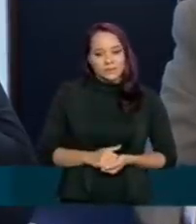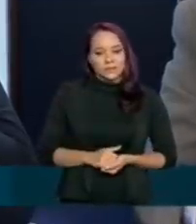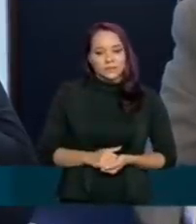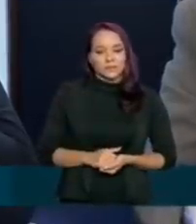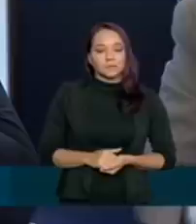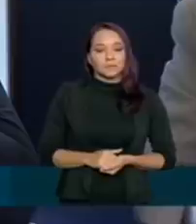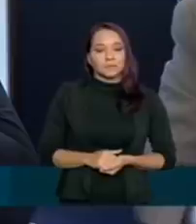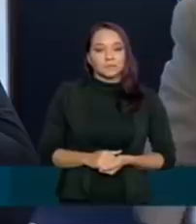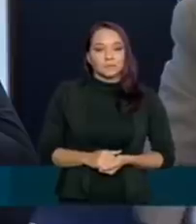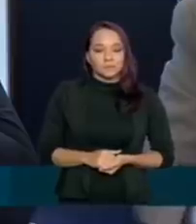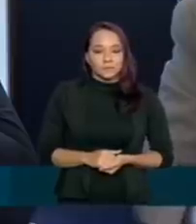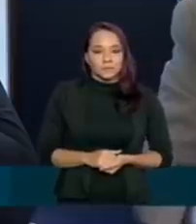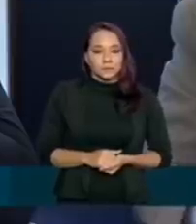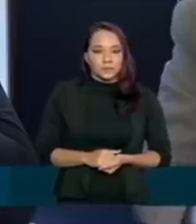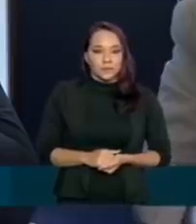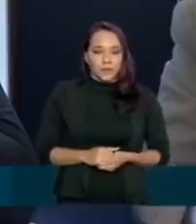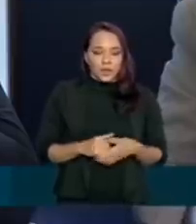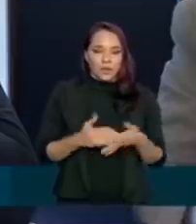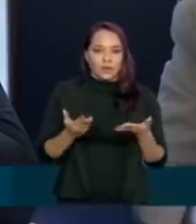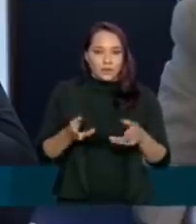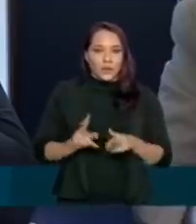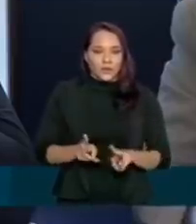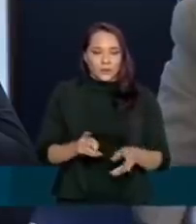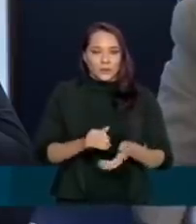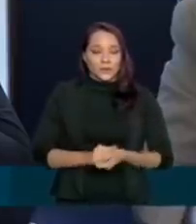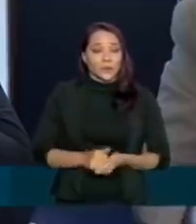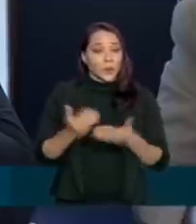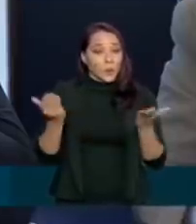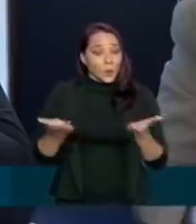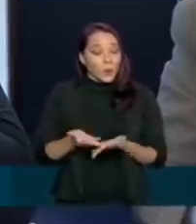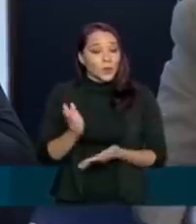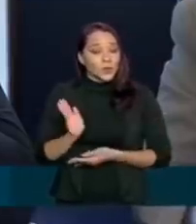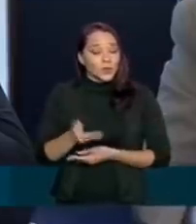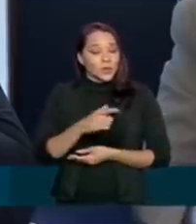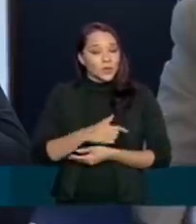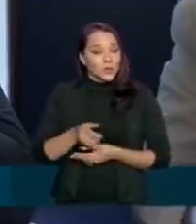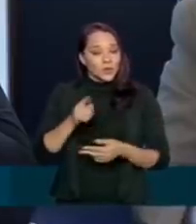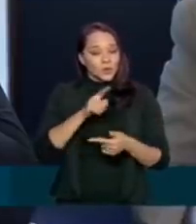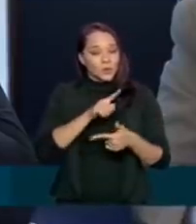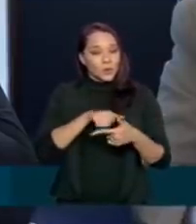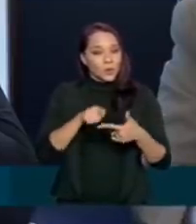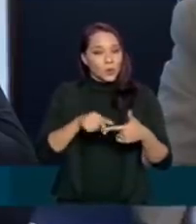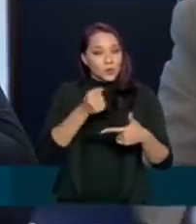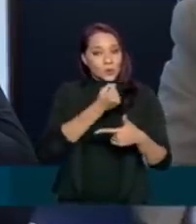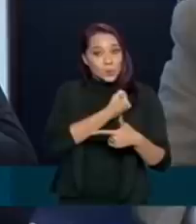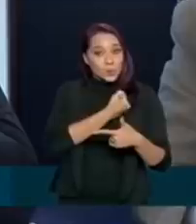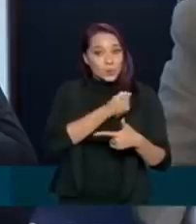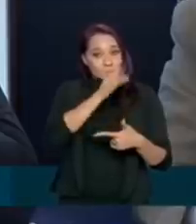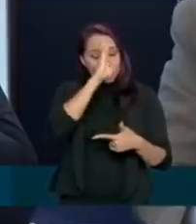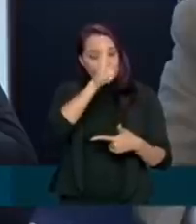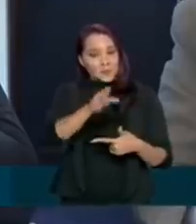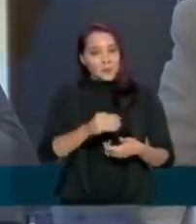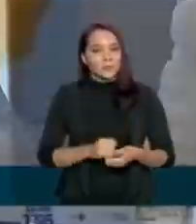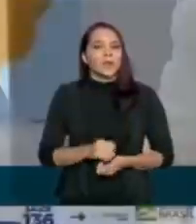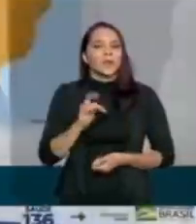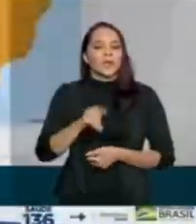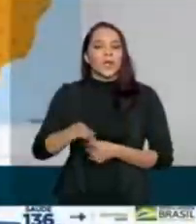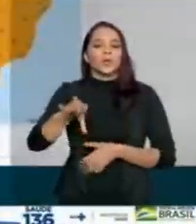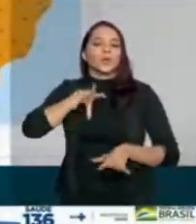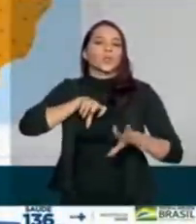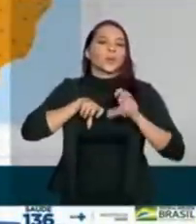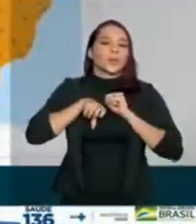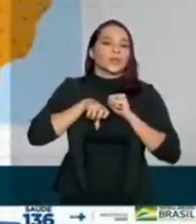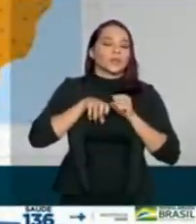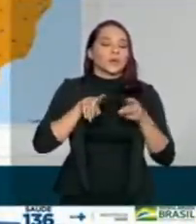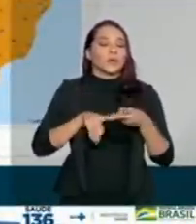E, continuando, hoje nós já estamos com 2 grandes números, que são os números principais, que é o de contaminação e